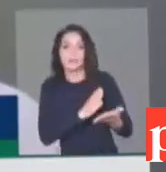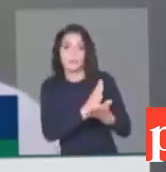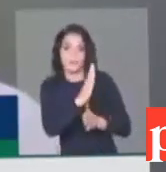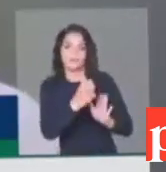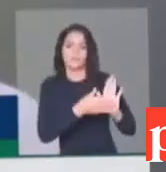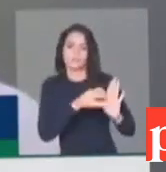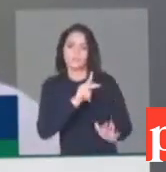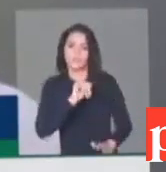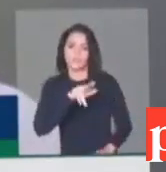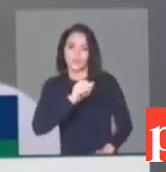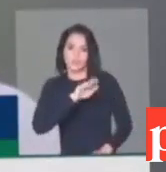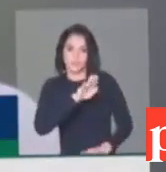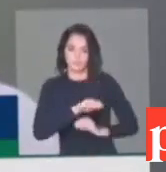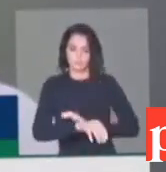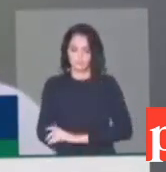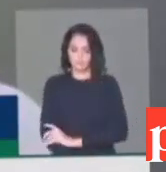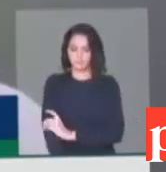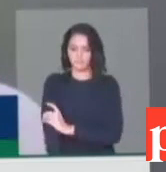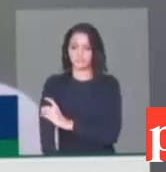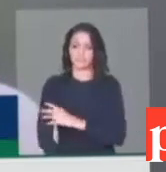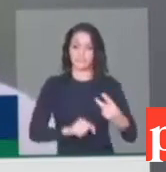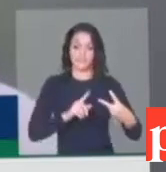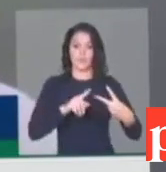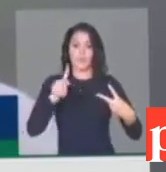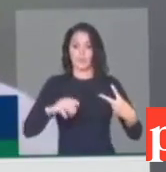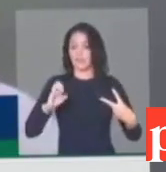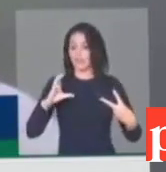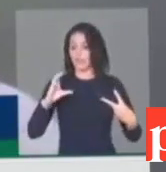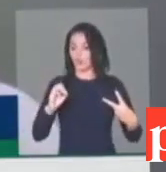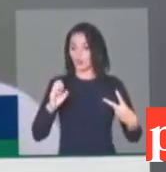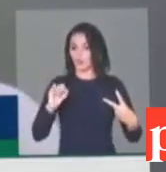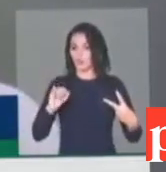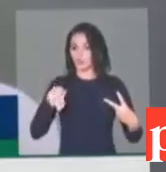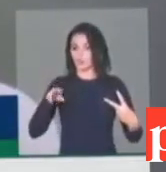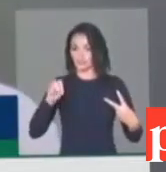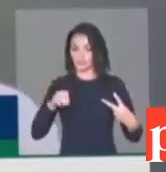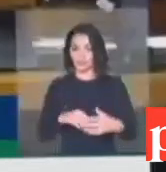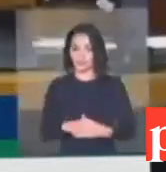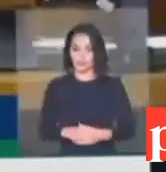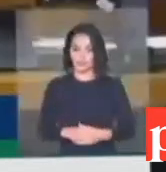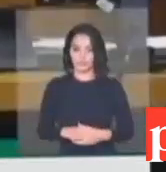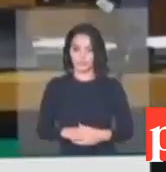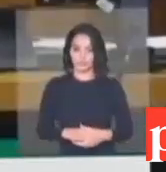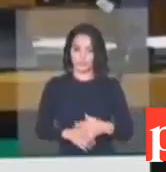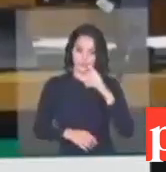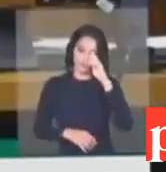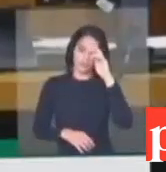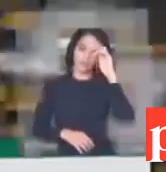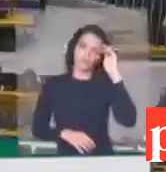do PNAB. Temos lá também um outro projeto importante, que é do ecocídio, que transforma